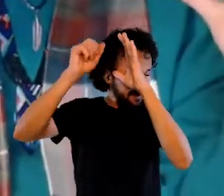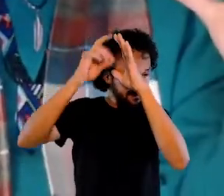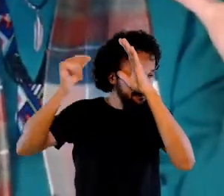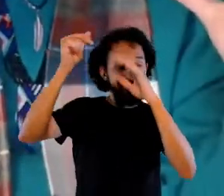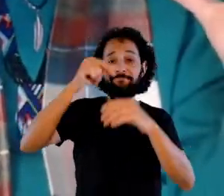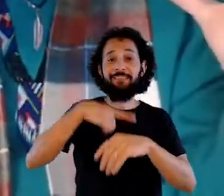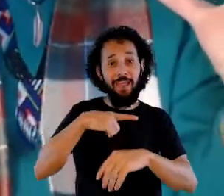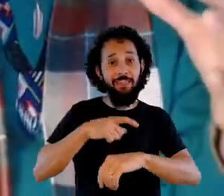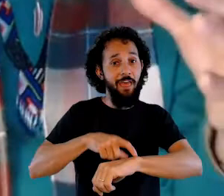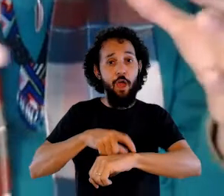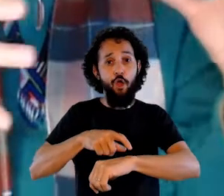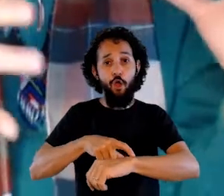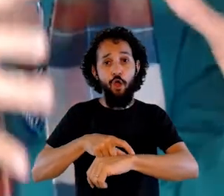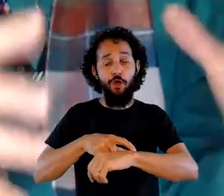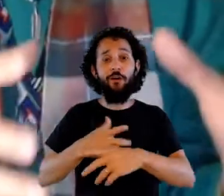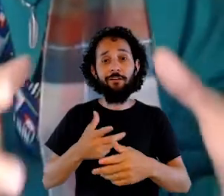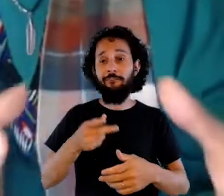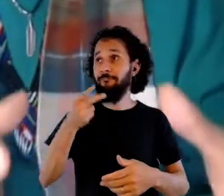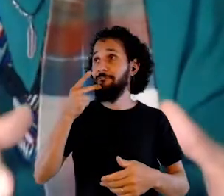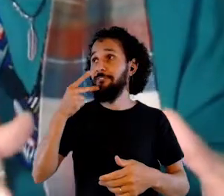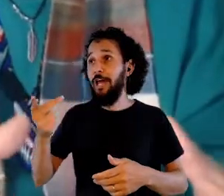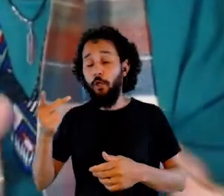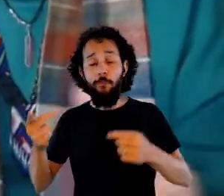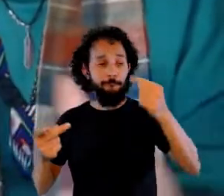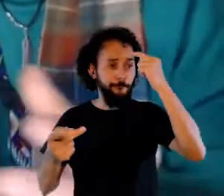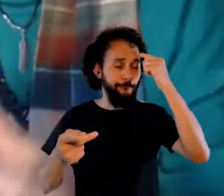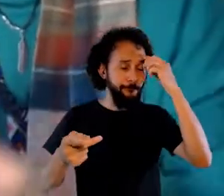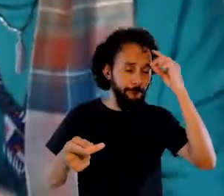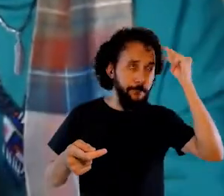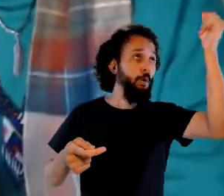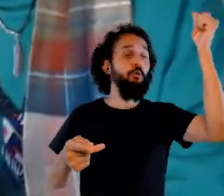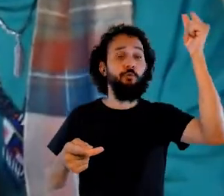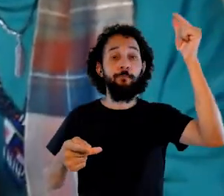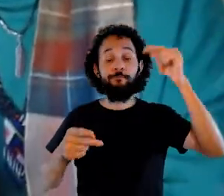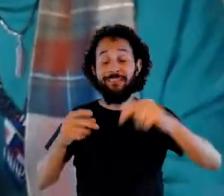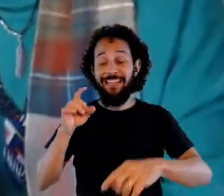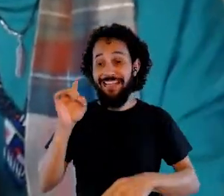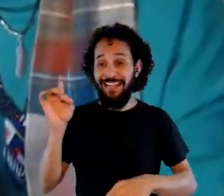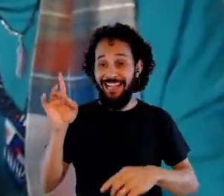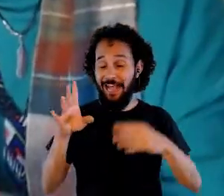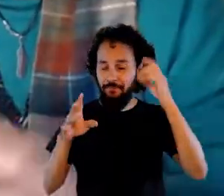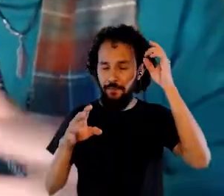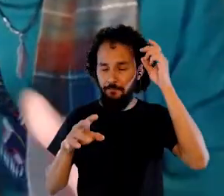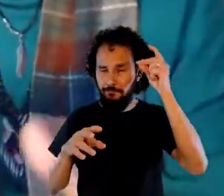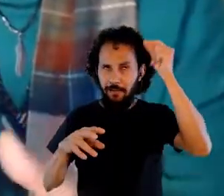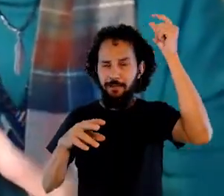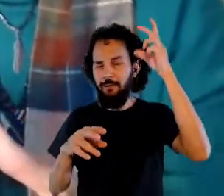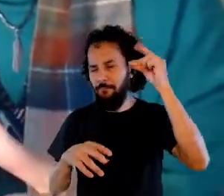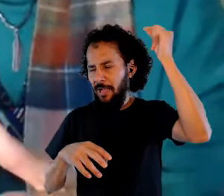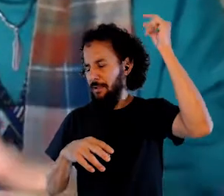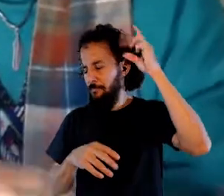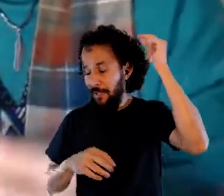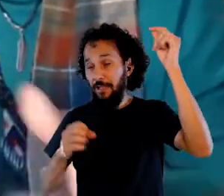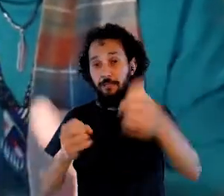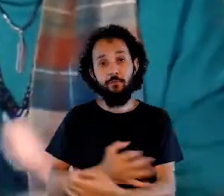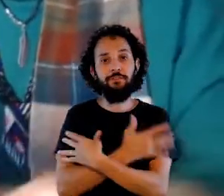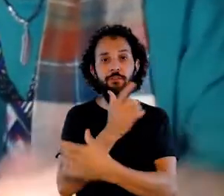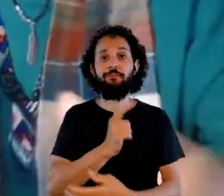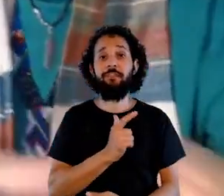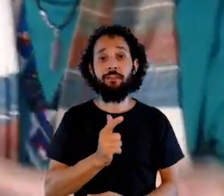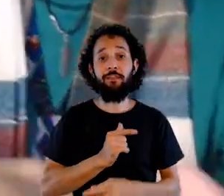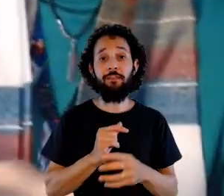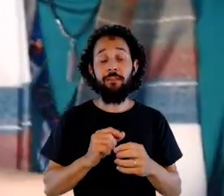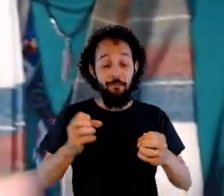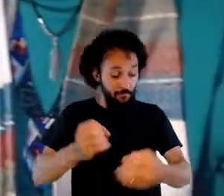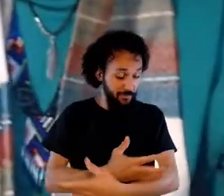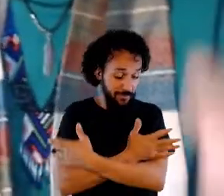imagem mental. Cada imagem dessa gera uma emoção. Todas as emoções. Tristeza,